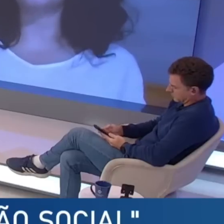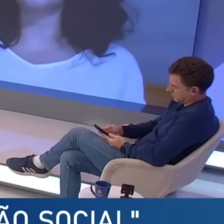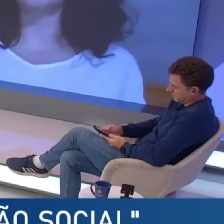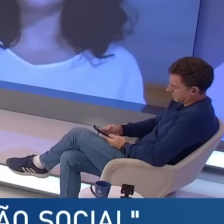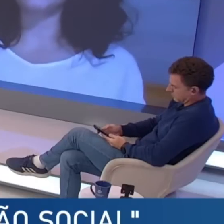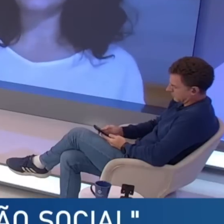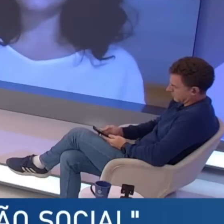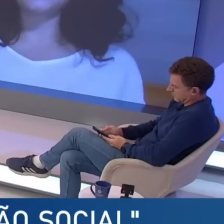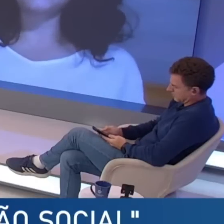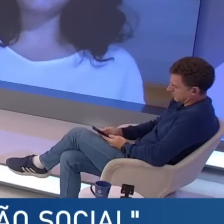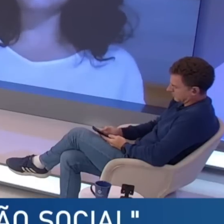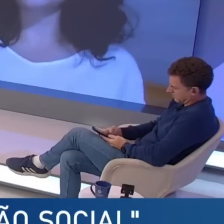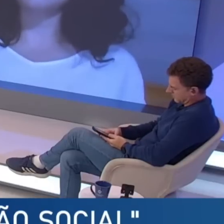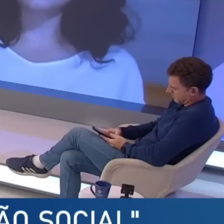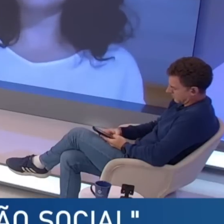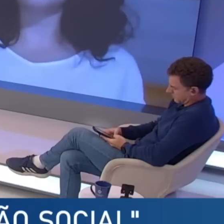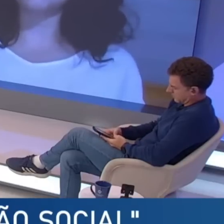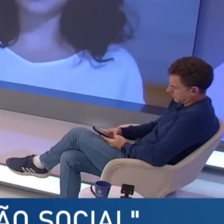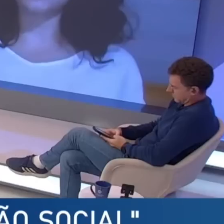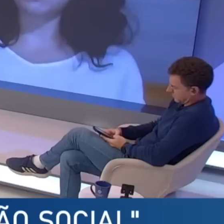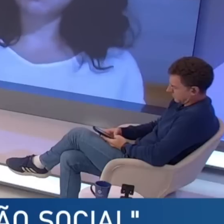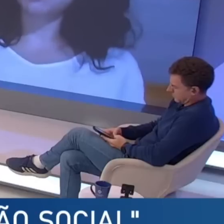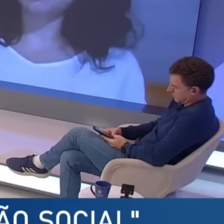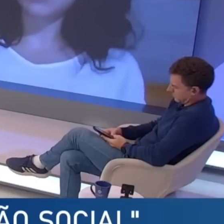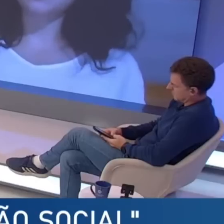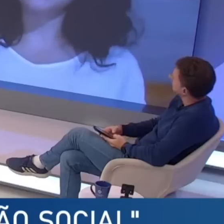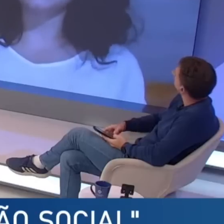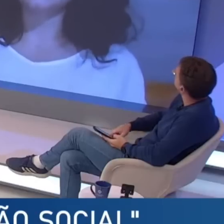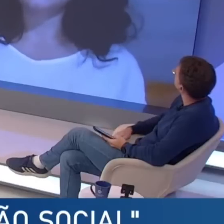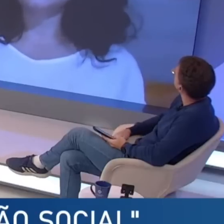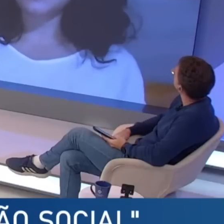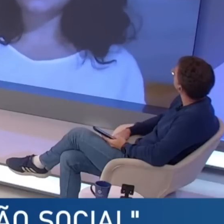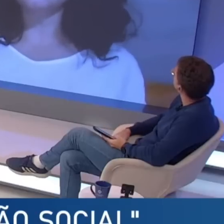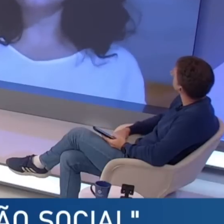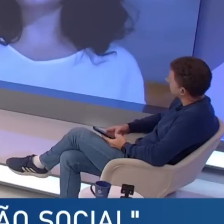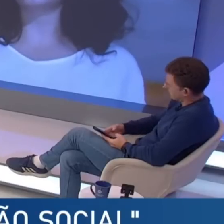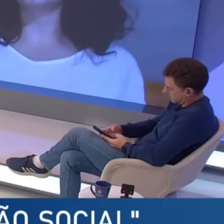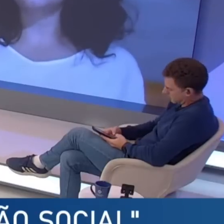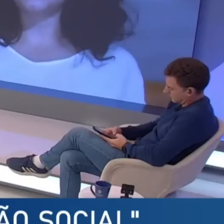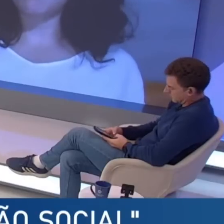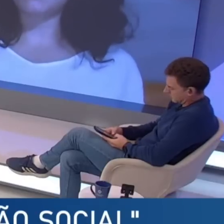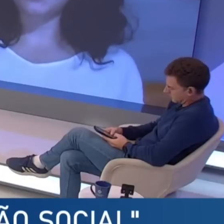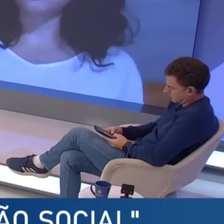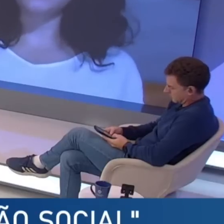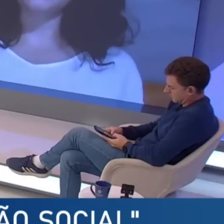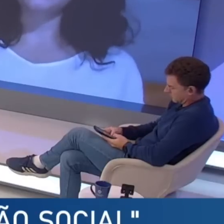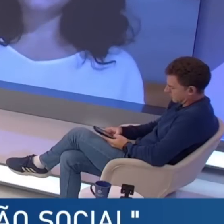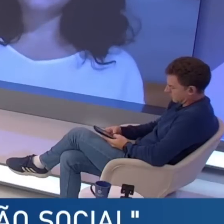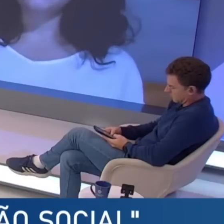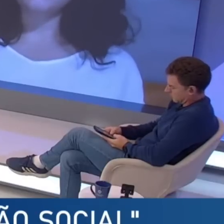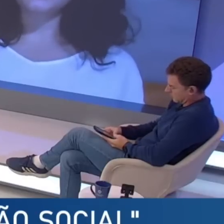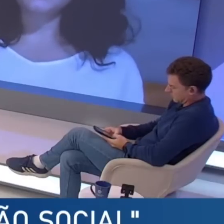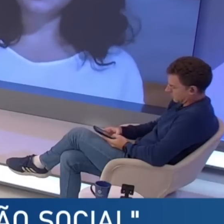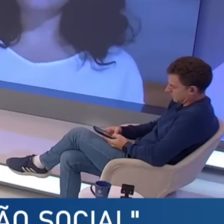fronteira do conhecimento. Isso não é só sobre ser um livro didático, é também sobre disputar a teoria, que é as origens da crise, né? Uma narrativa